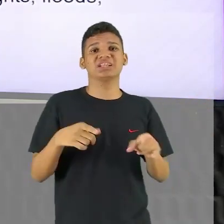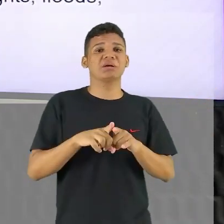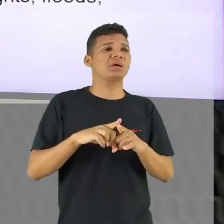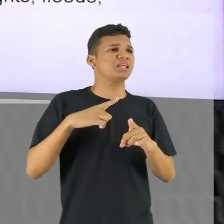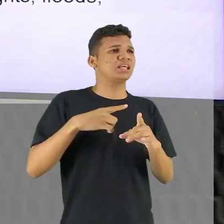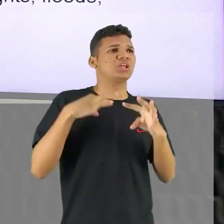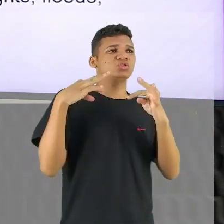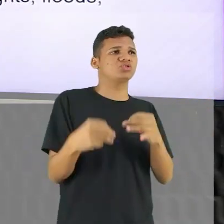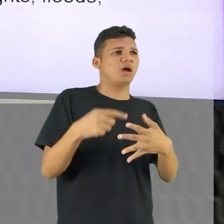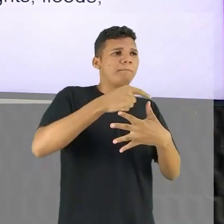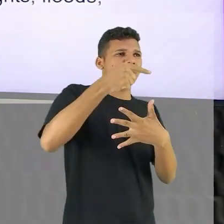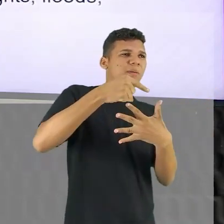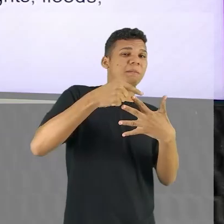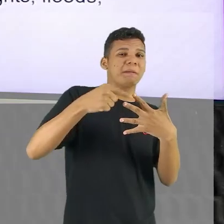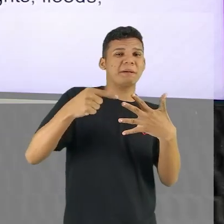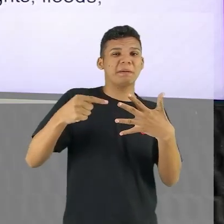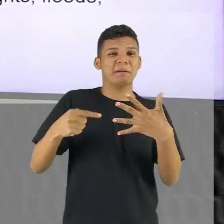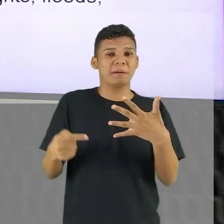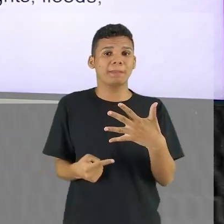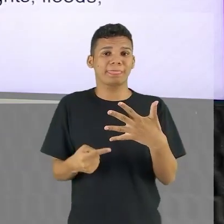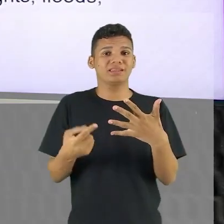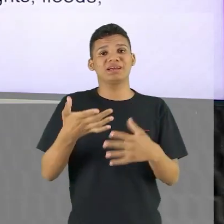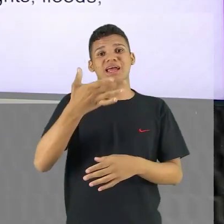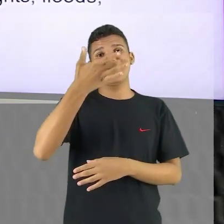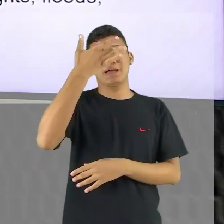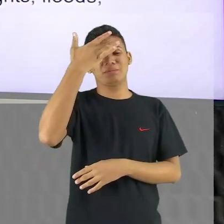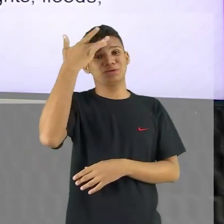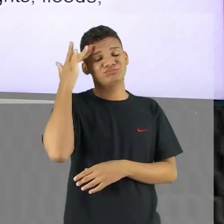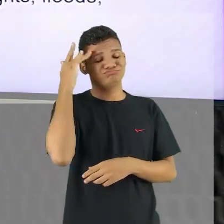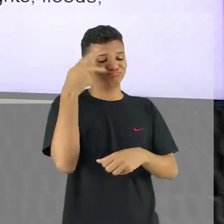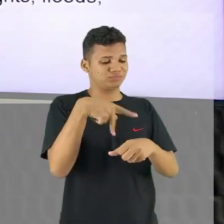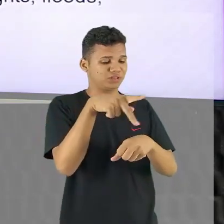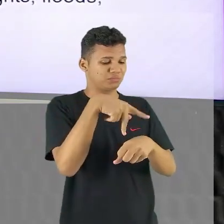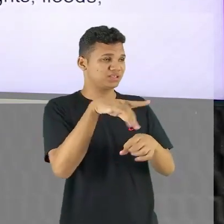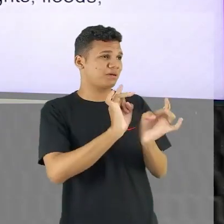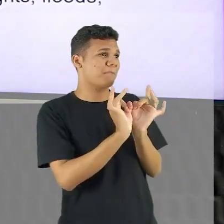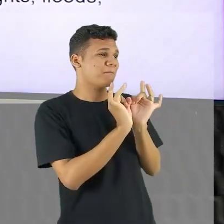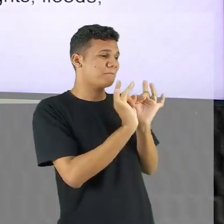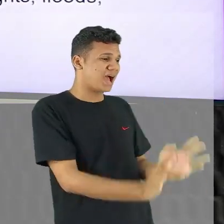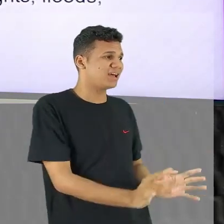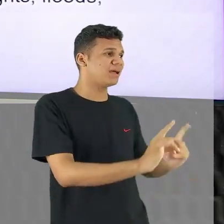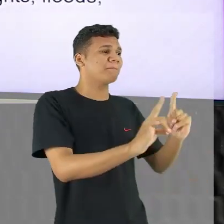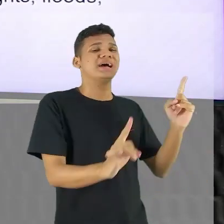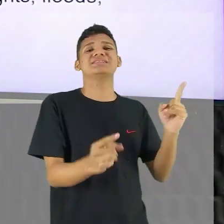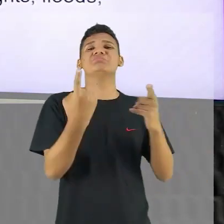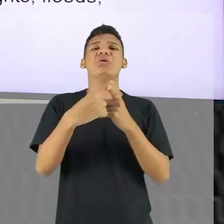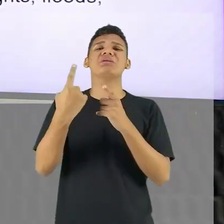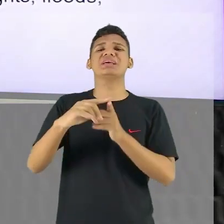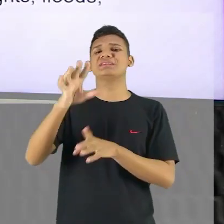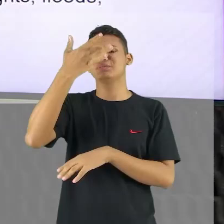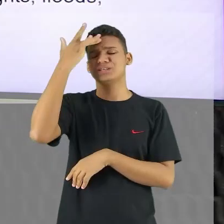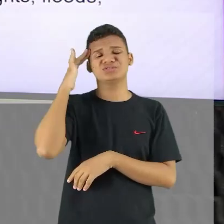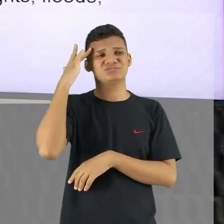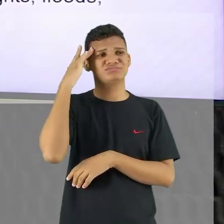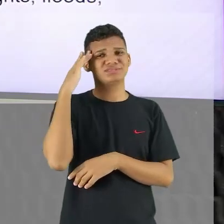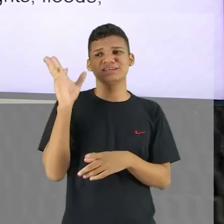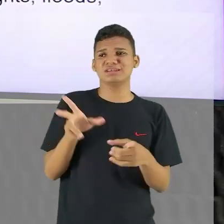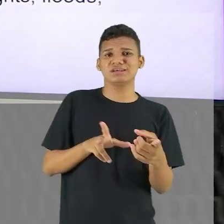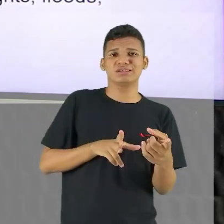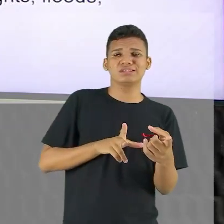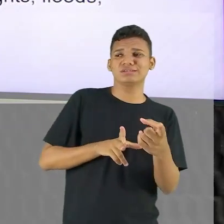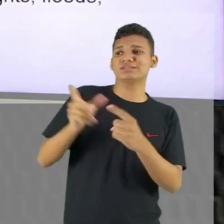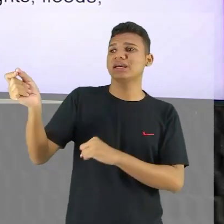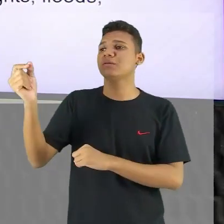fatores que levam, por exemplo, uma pessoa a deixar o seu país. Então, por que as pessoas saem da sua pátria para buscar um outro